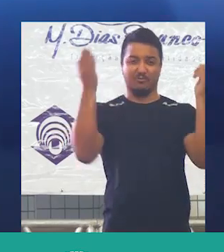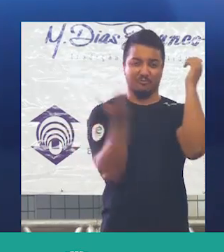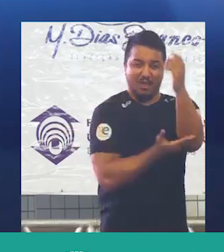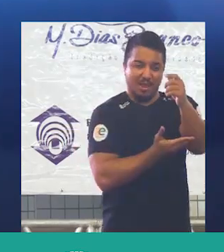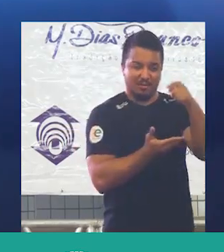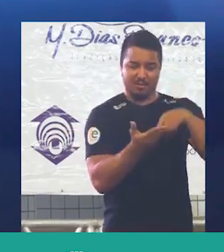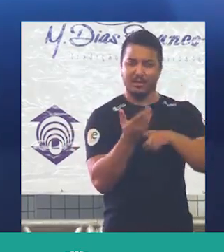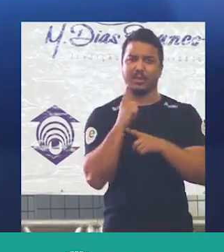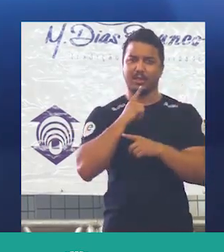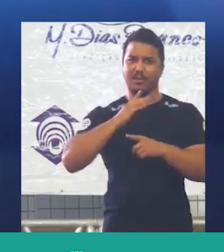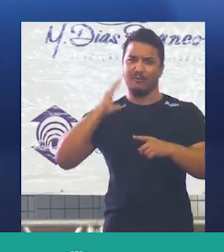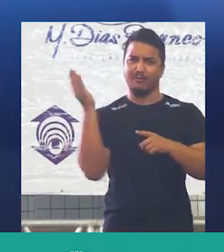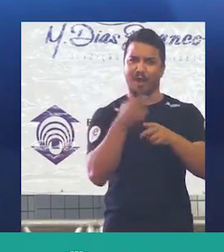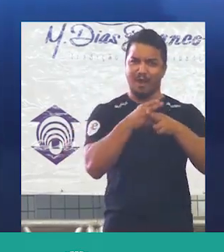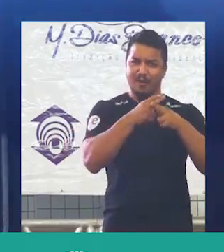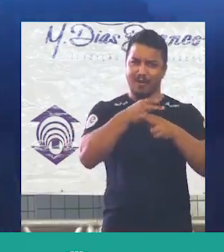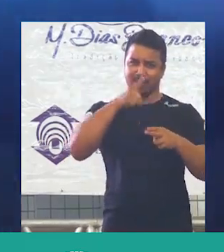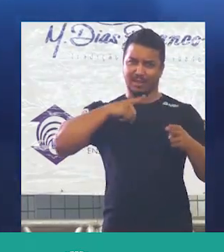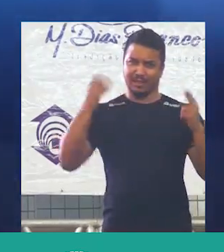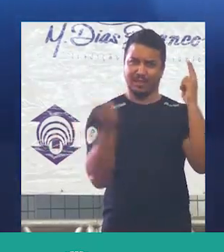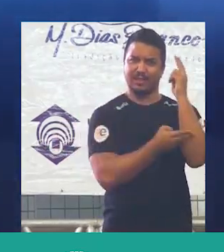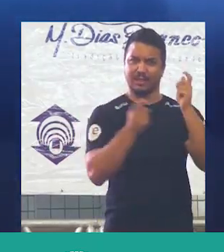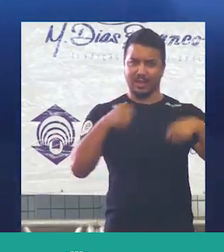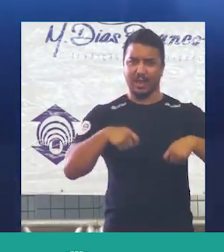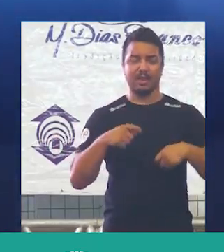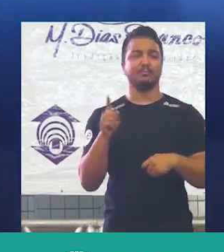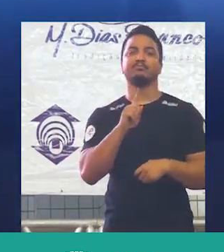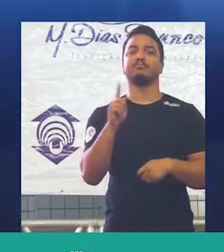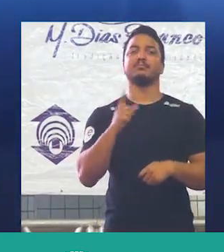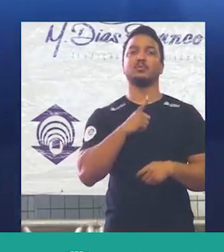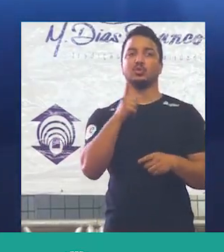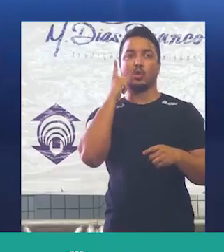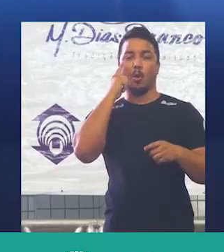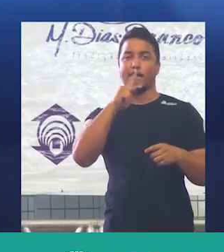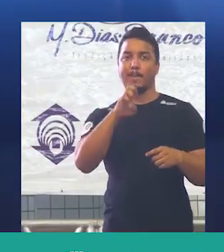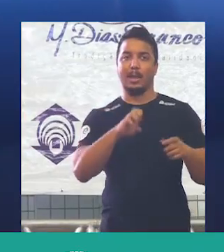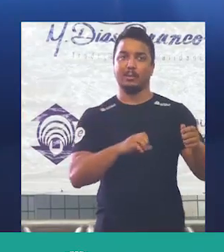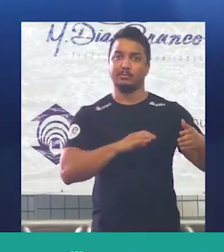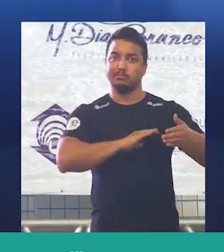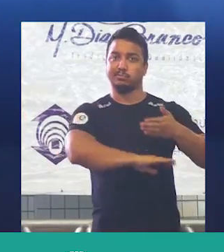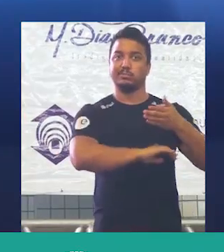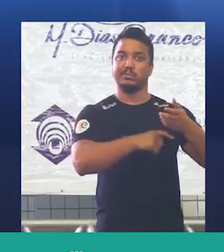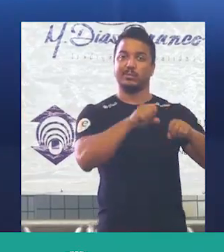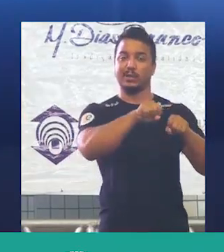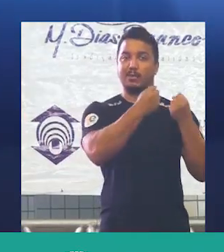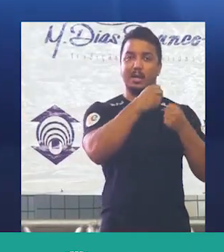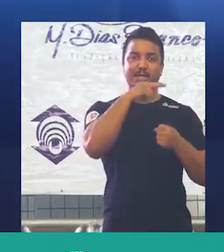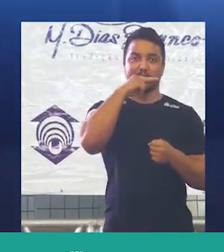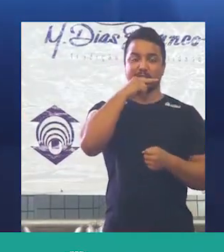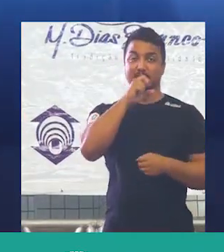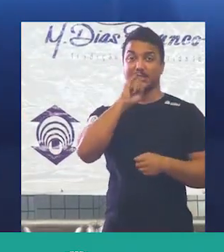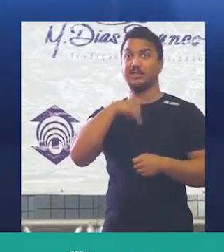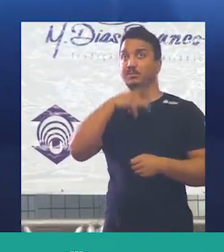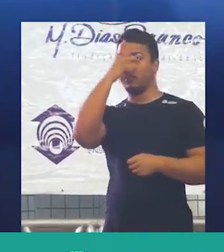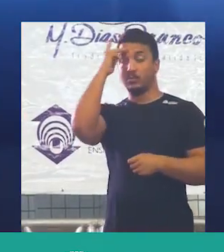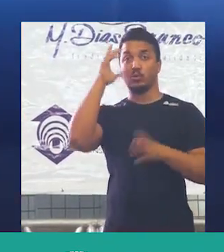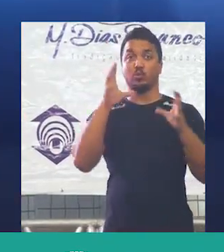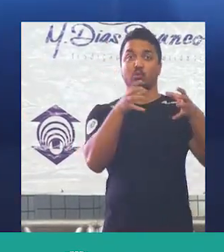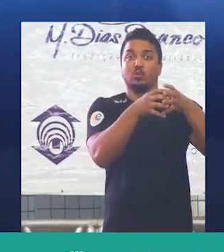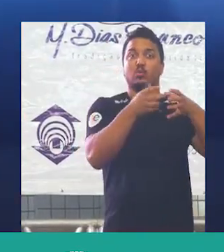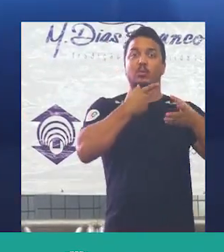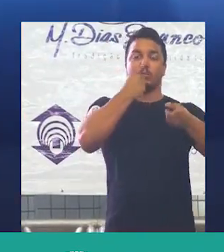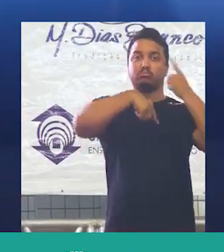para cada escravo sair cortando a cana? Imagine, cada escravo com um facão na mão, o que queria fazer? Ele